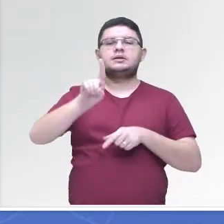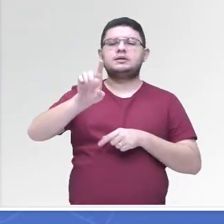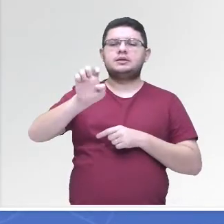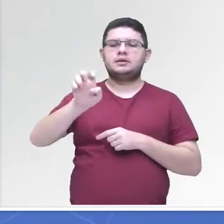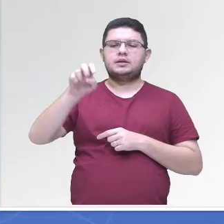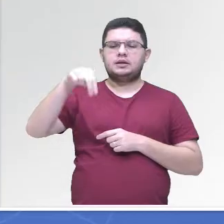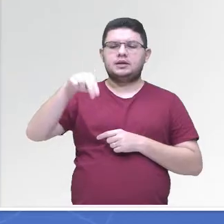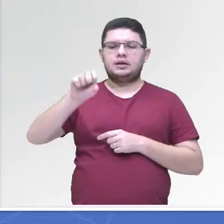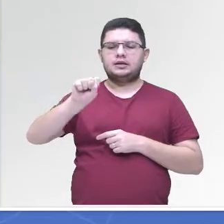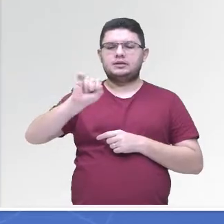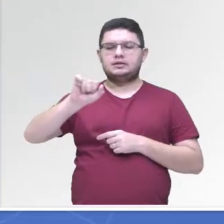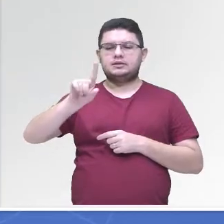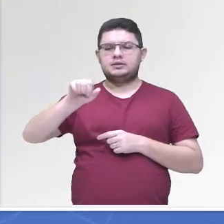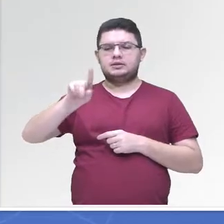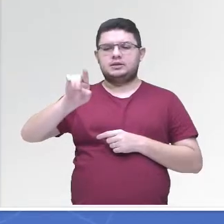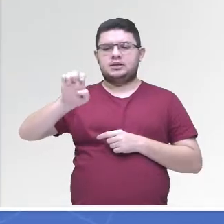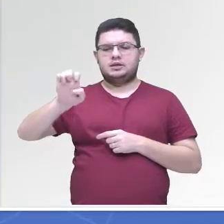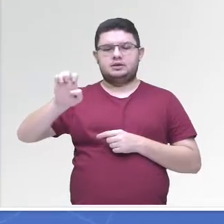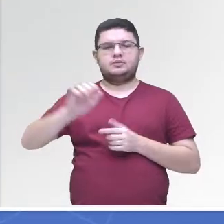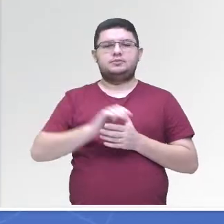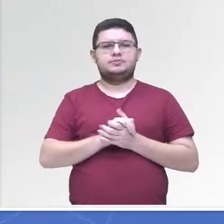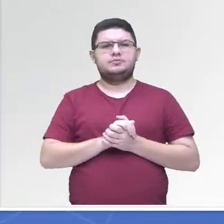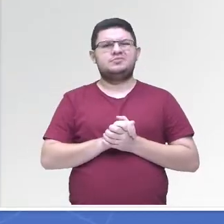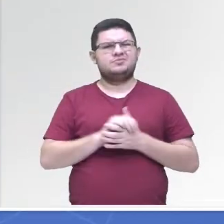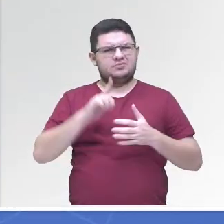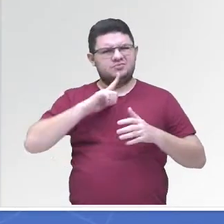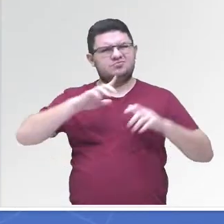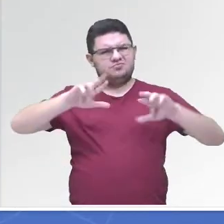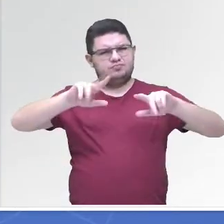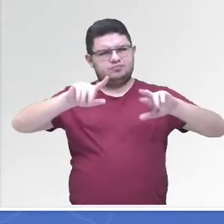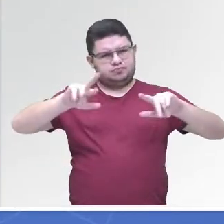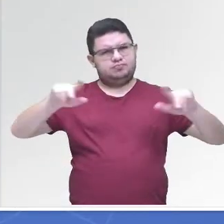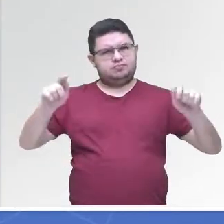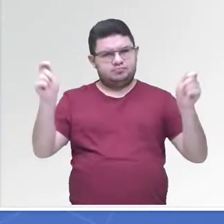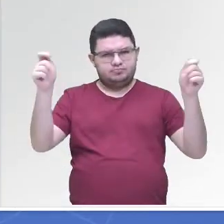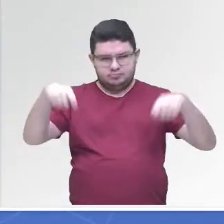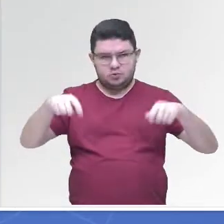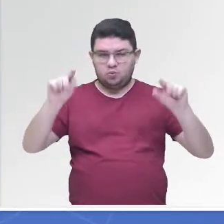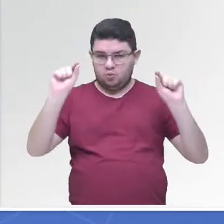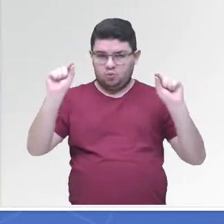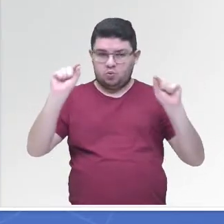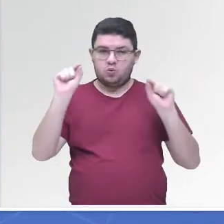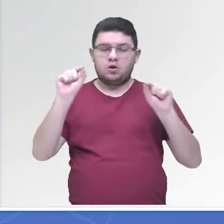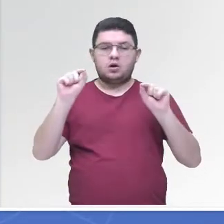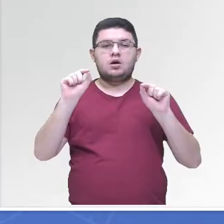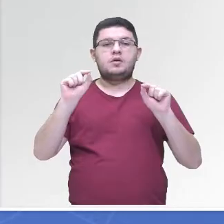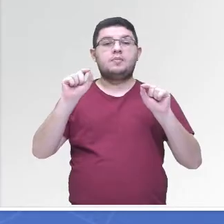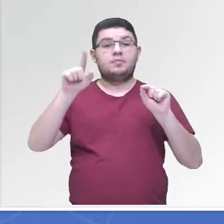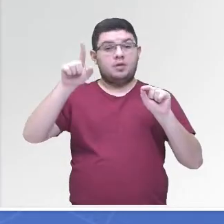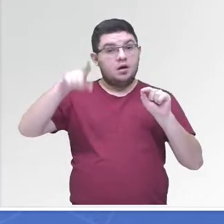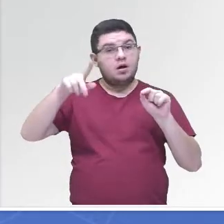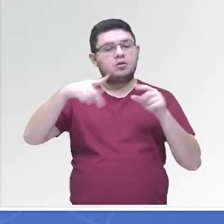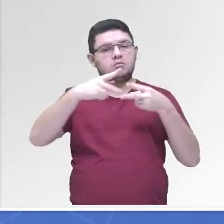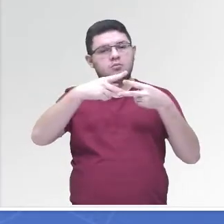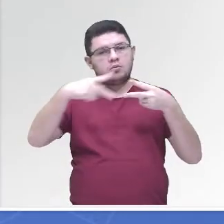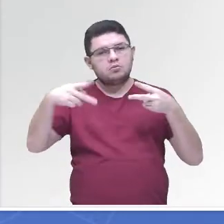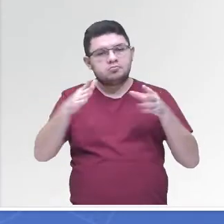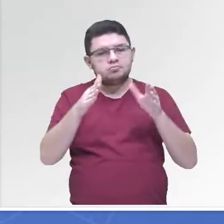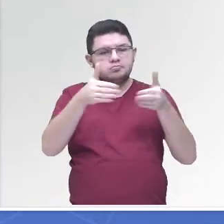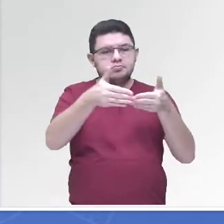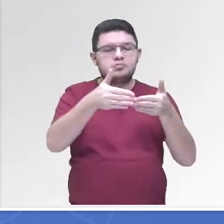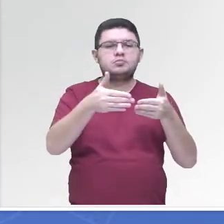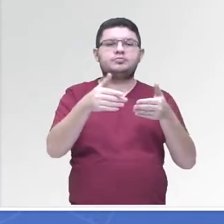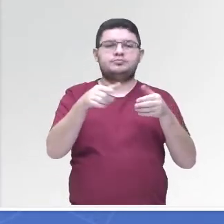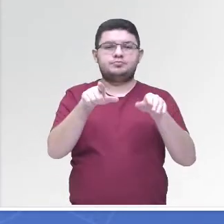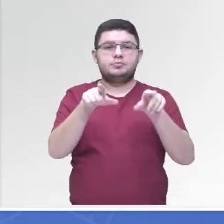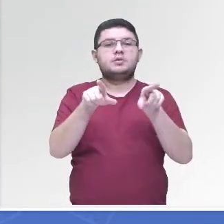né, inicialmente, tem uma gama de possibilidades de classificação dentro das propriedades específicas, as